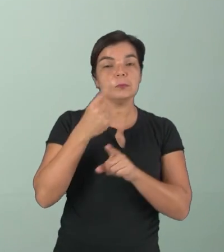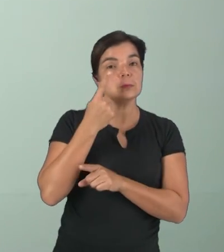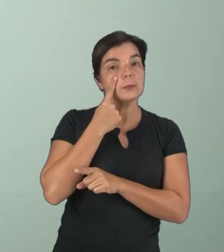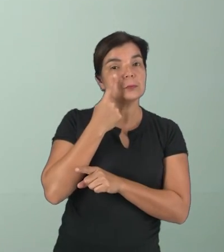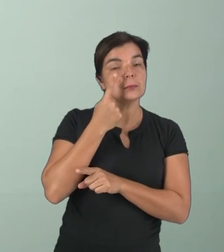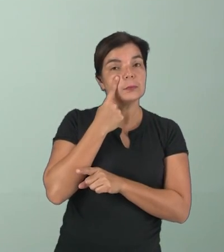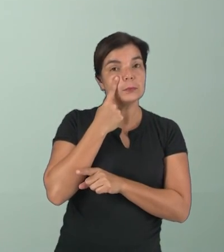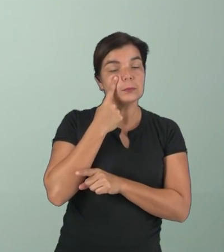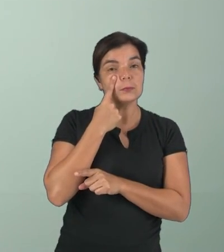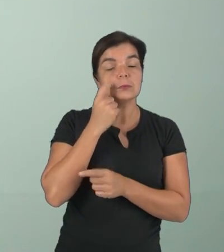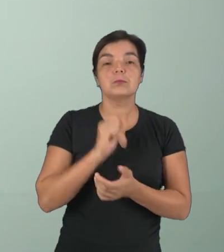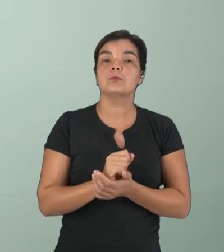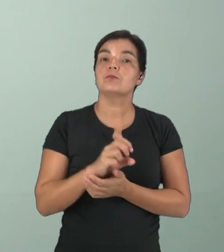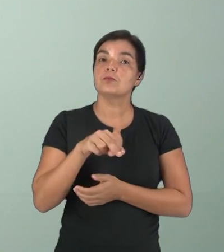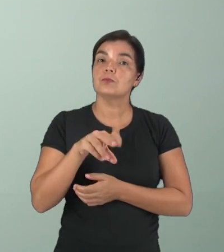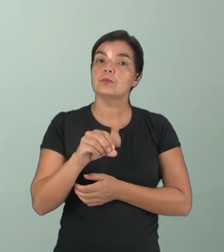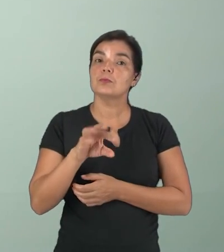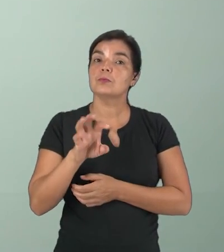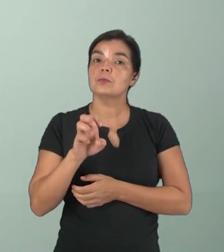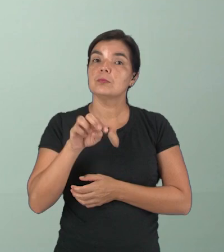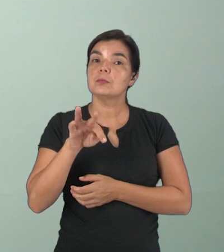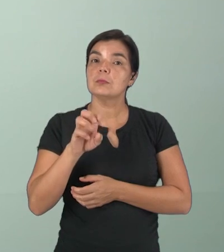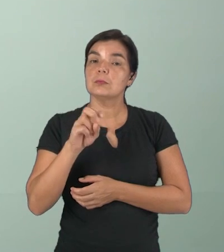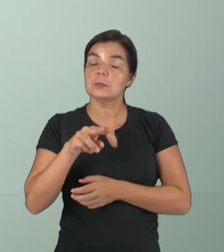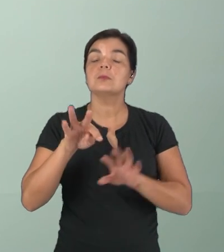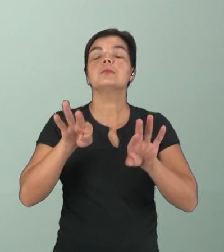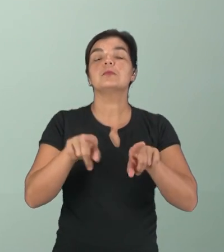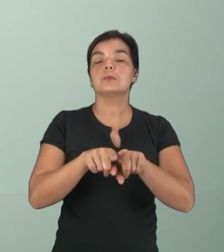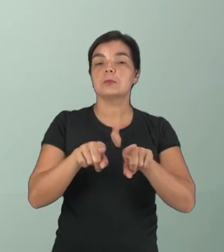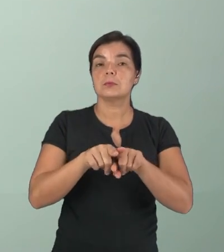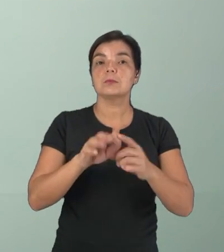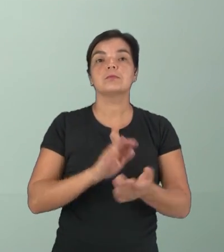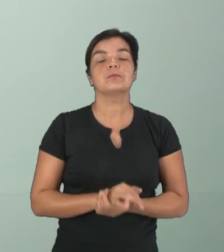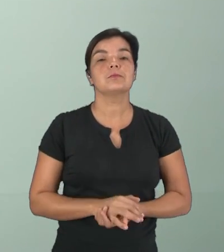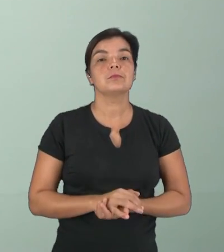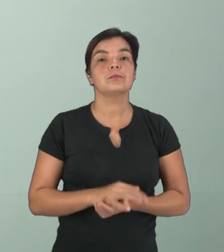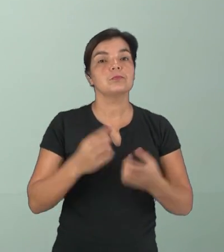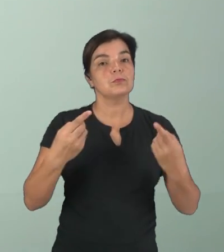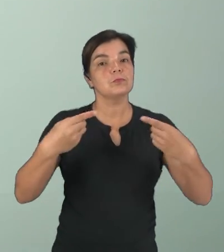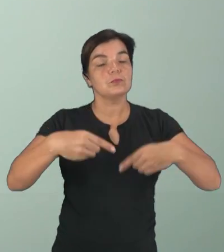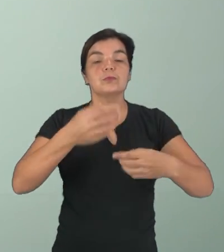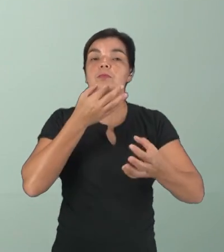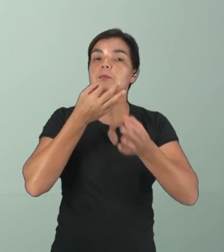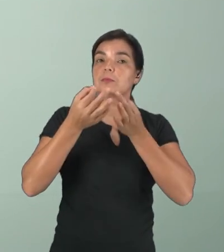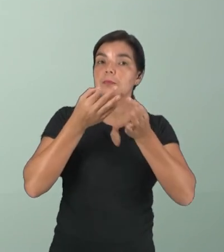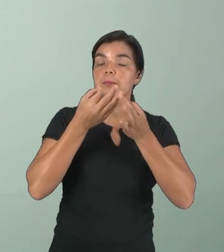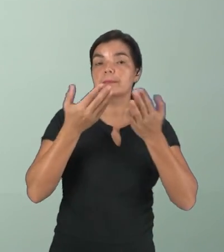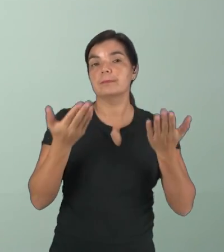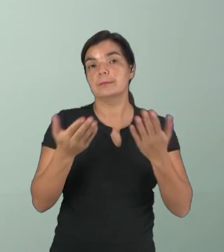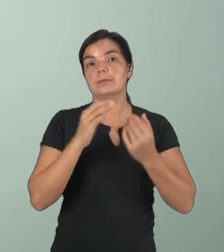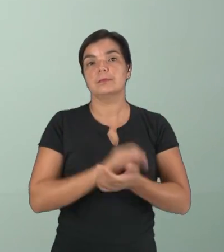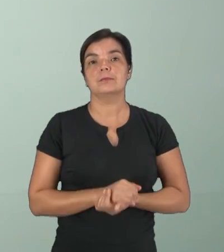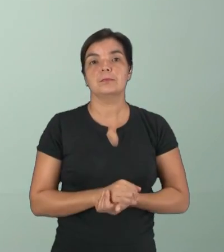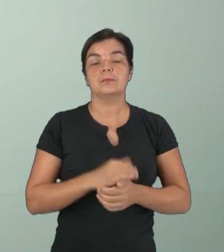observamos, o no entanto ali faz parte desse recurso para introduzir uma contra-argumentação.